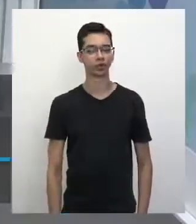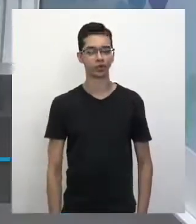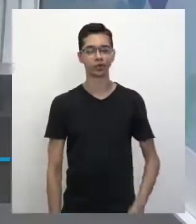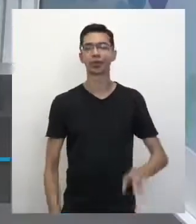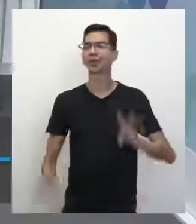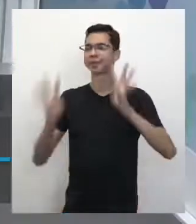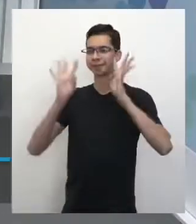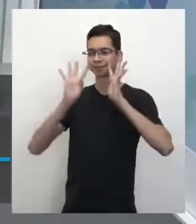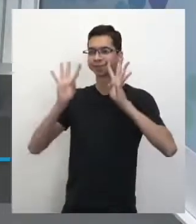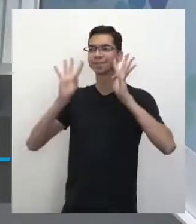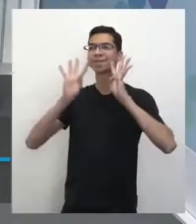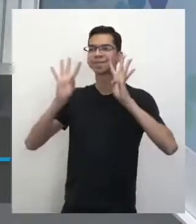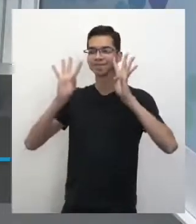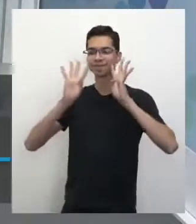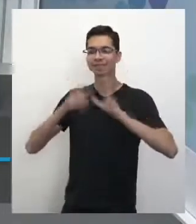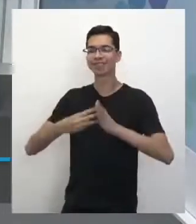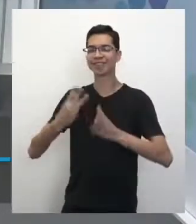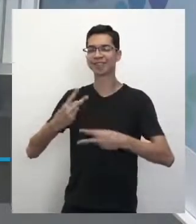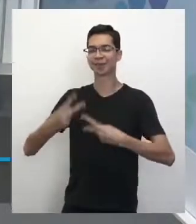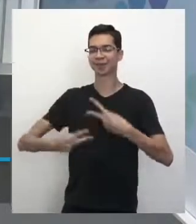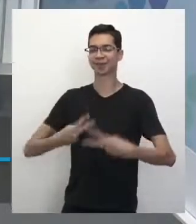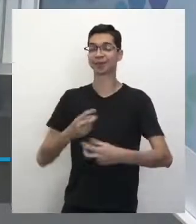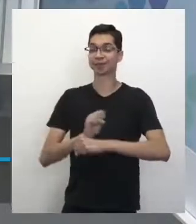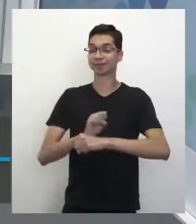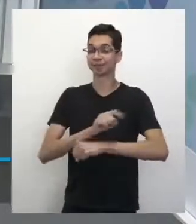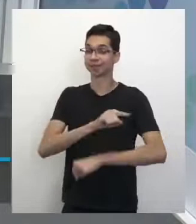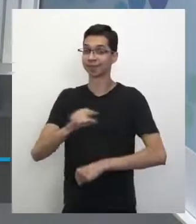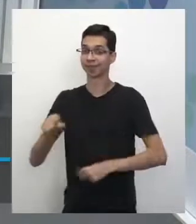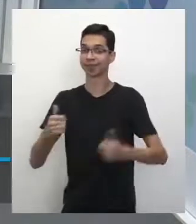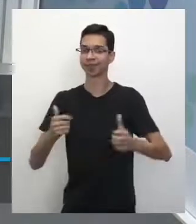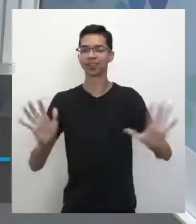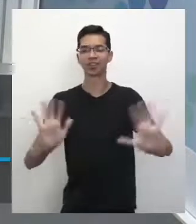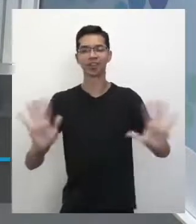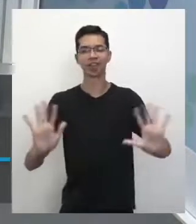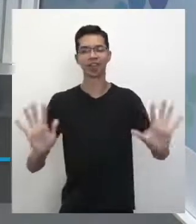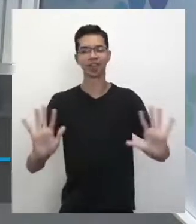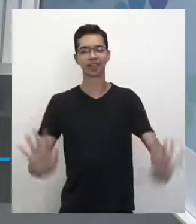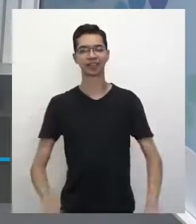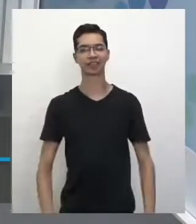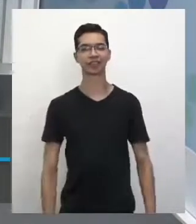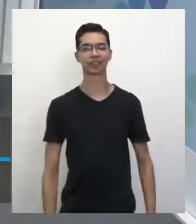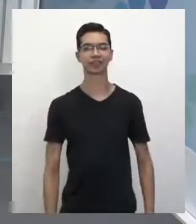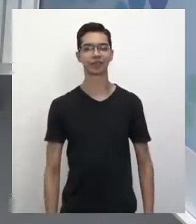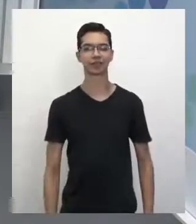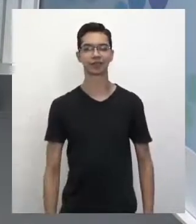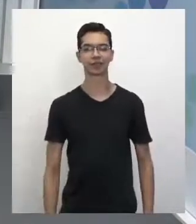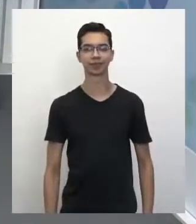legal aí no terceiro bimestre, hein? A gente te espera. Até mais, gente. Tchau, tchau. Tchau, pessoal!